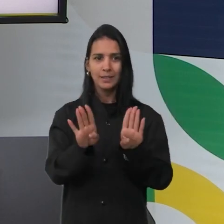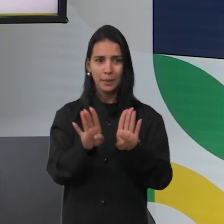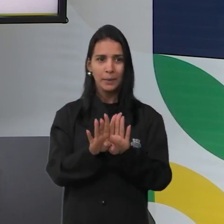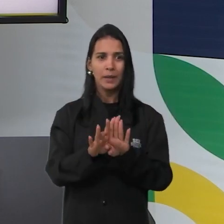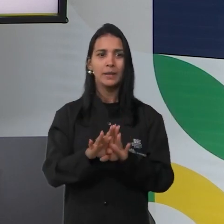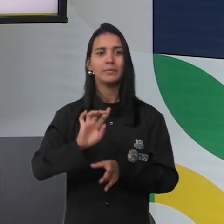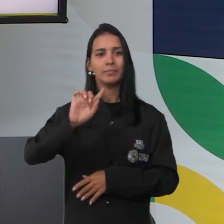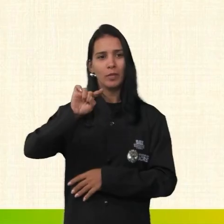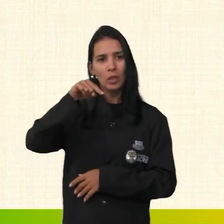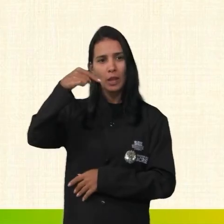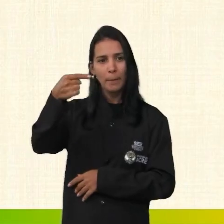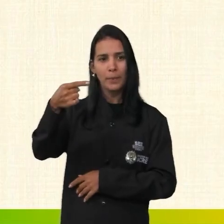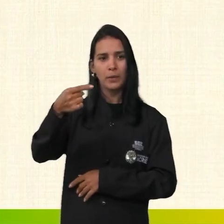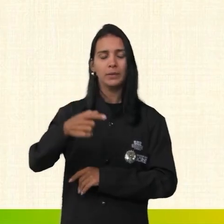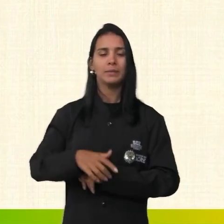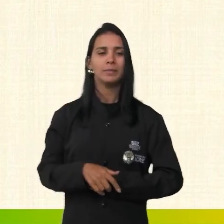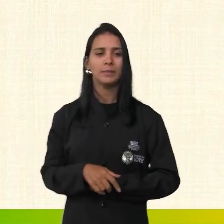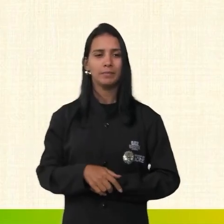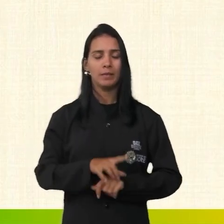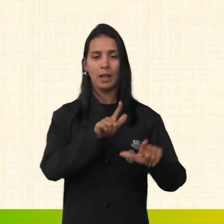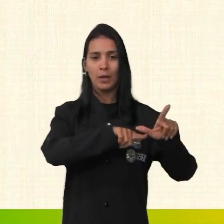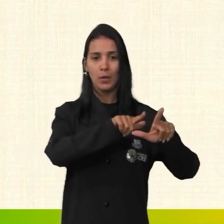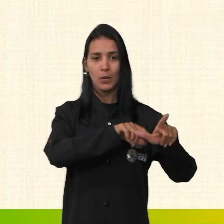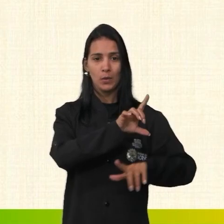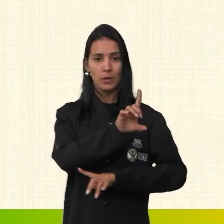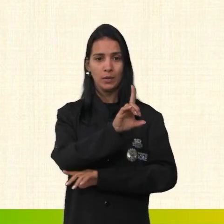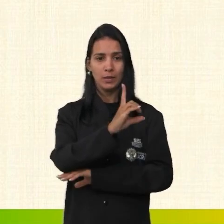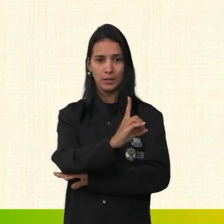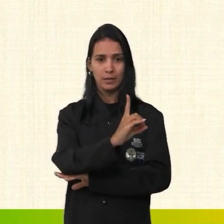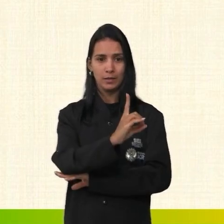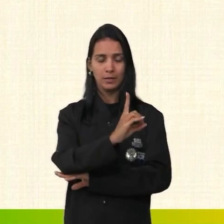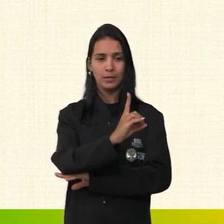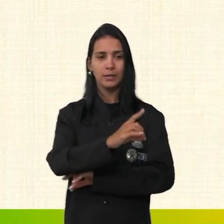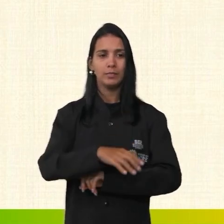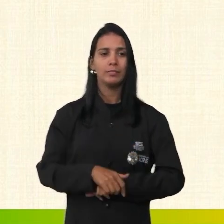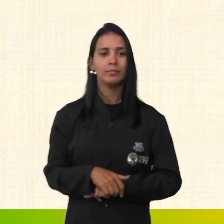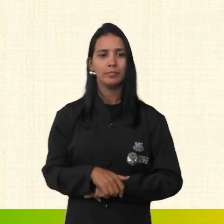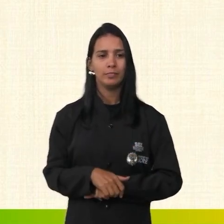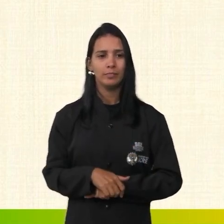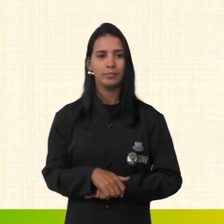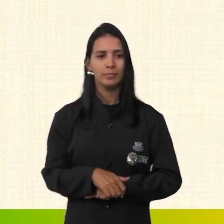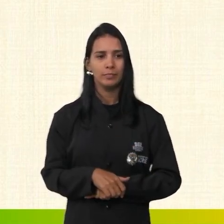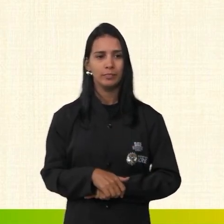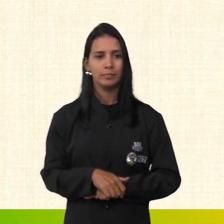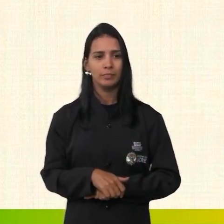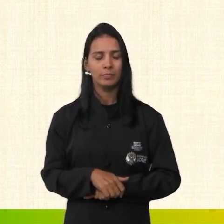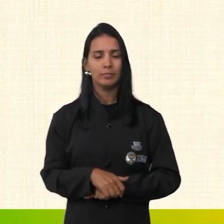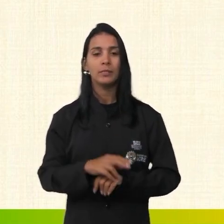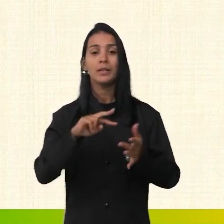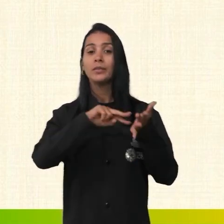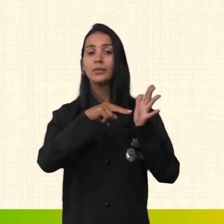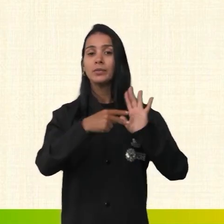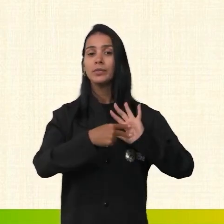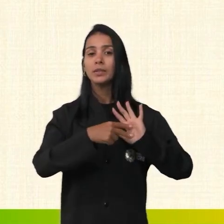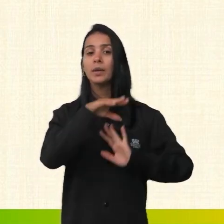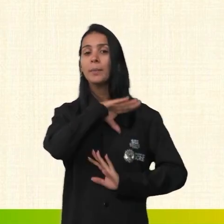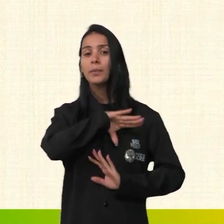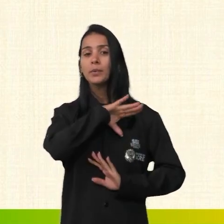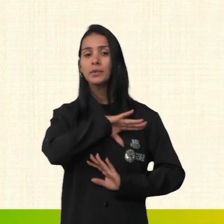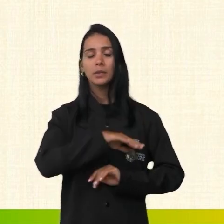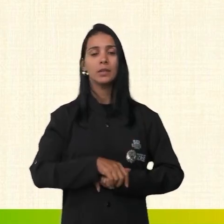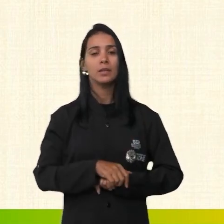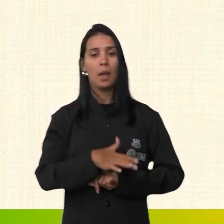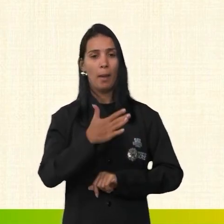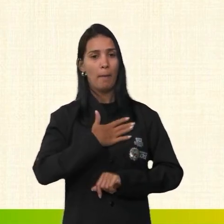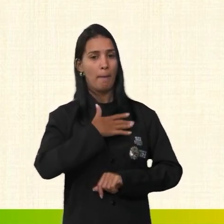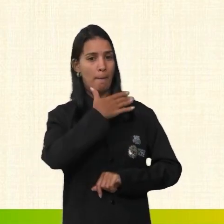Vamos à próxima alternativa na letra D. Dad wasn't so good yesterday. No caso, o papai